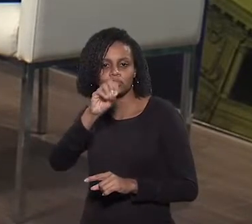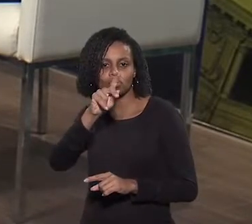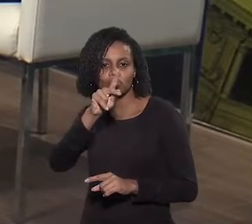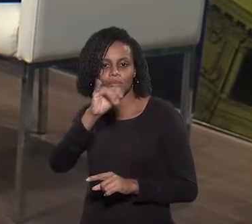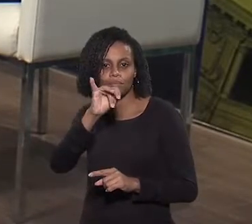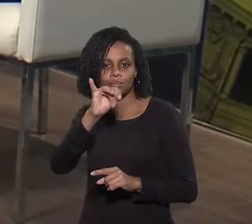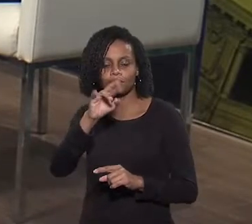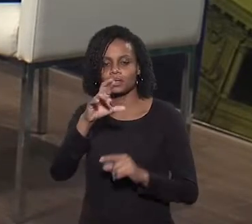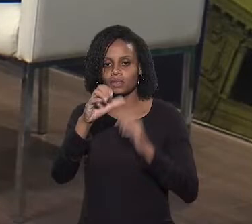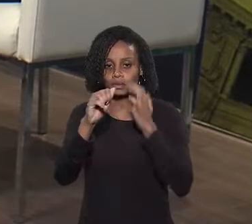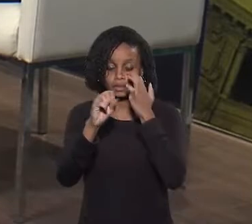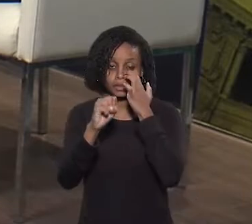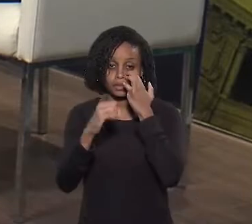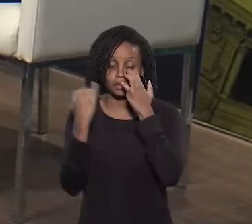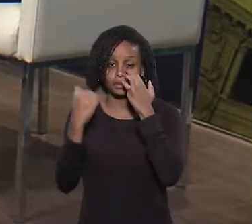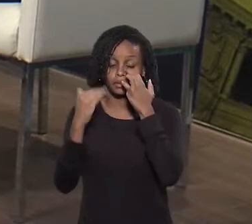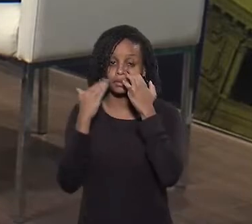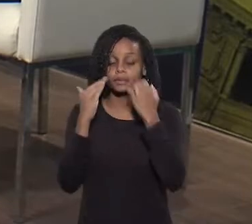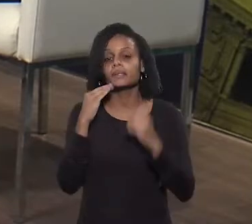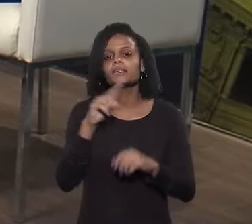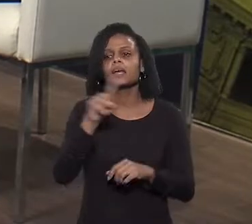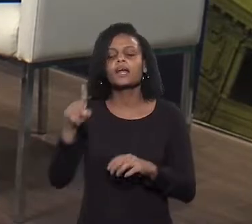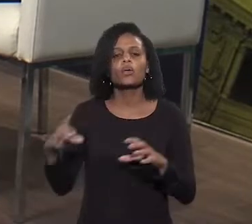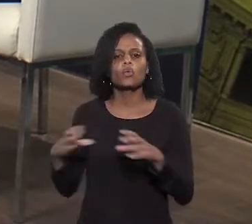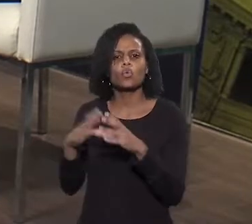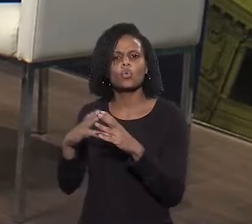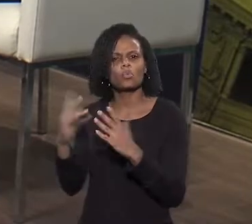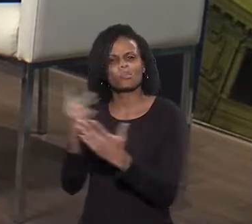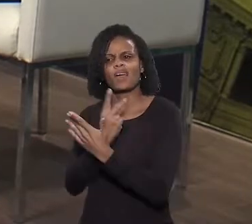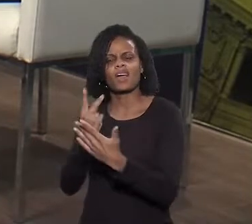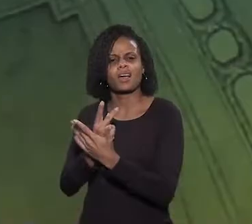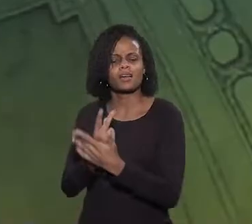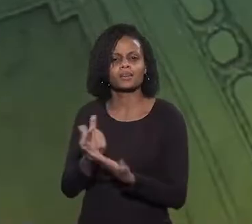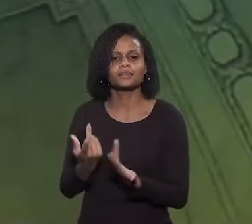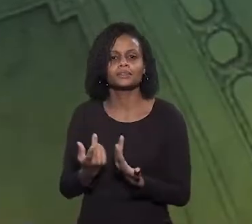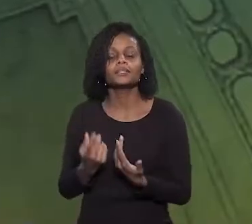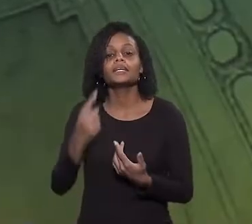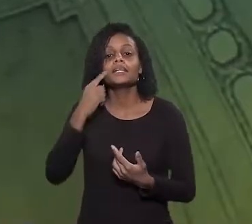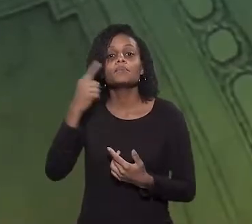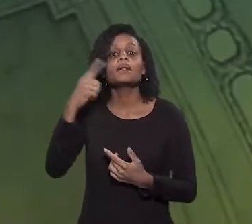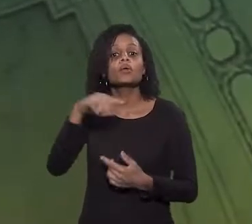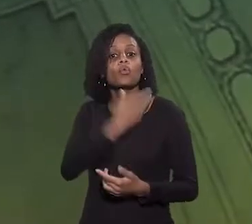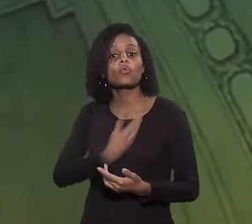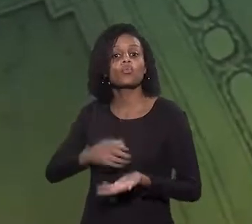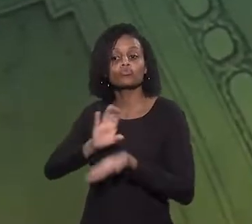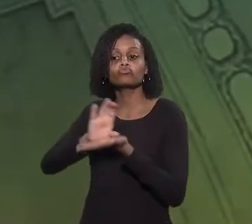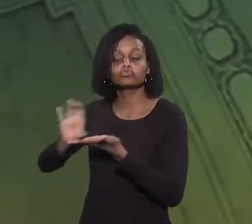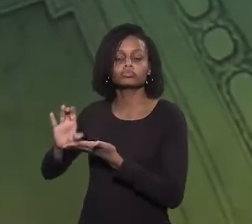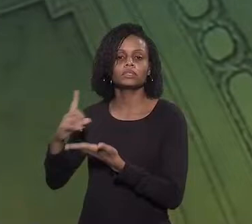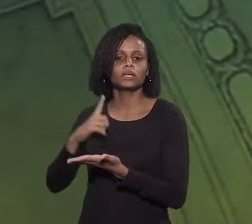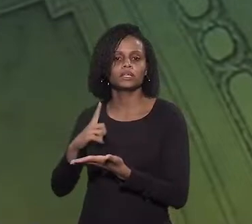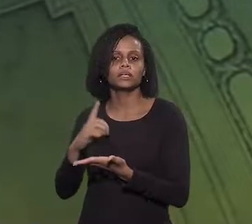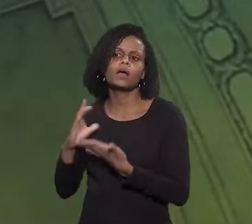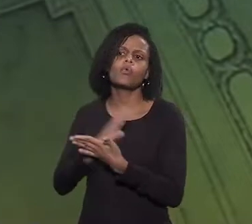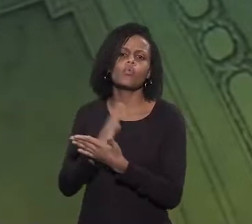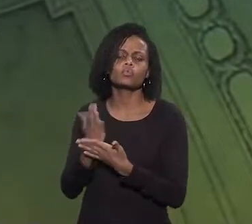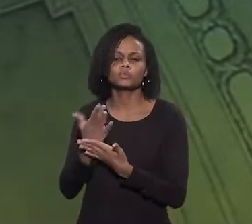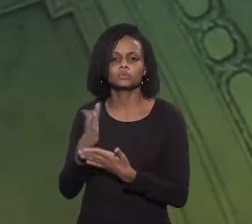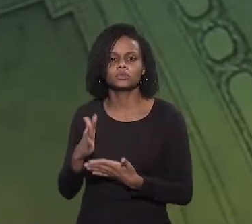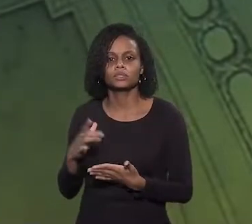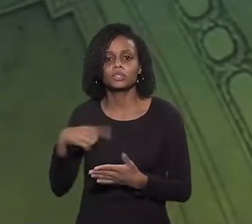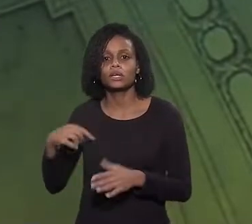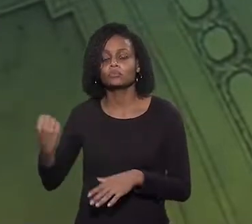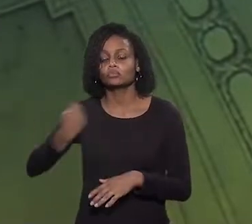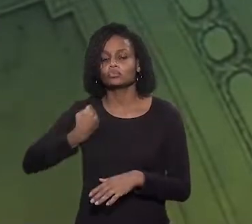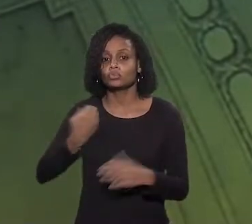as pilantras, né? Por aí. A gente tem que lembrar que elas estão recebendo recursos públicos, ou pelo menos algumas, né? A gente tem um número